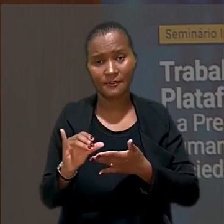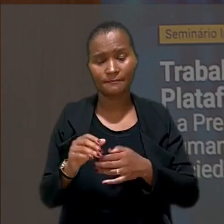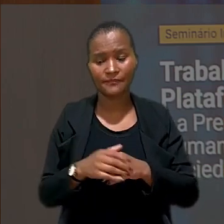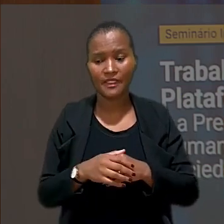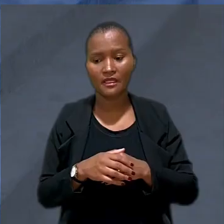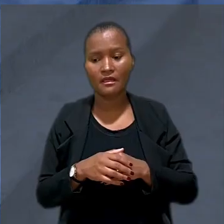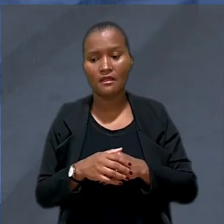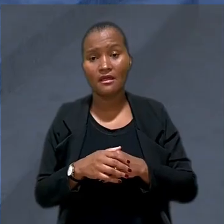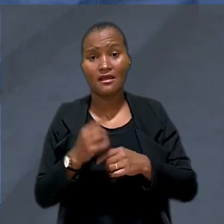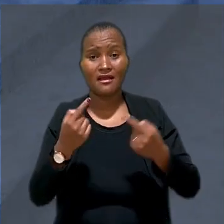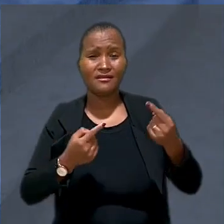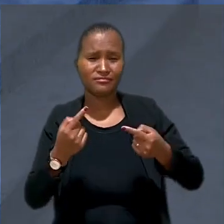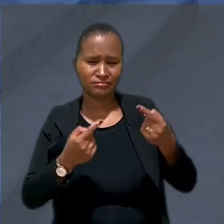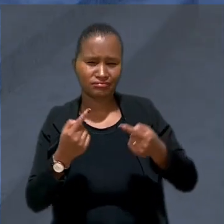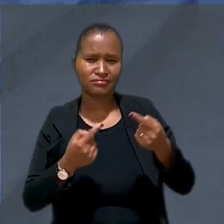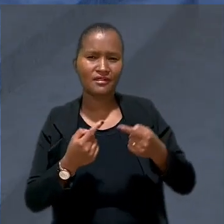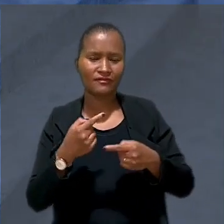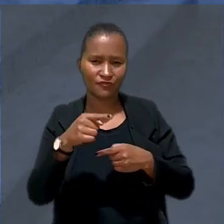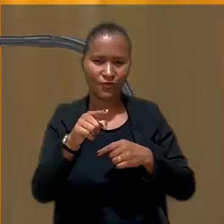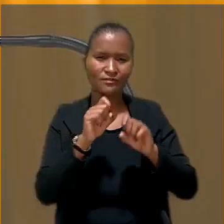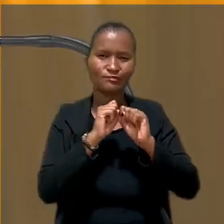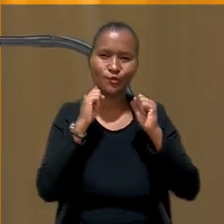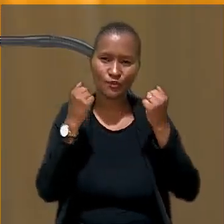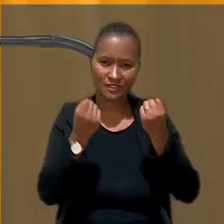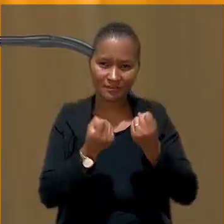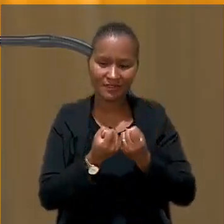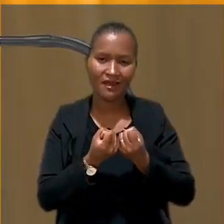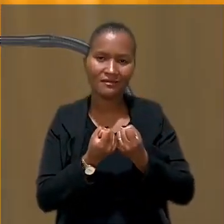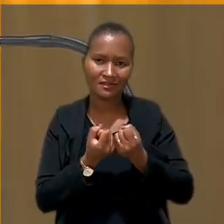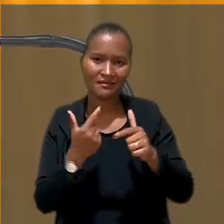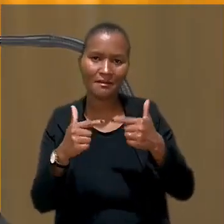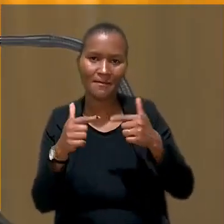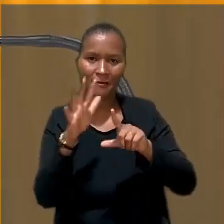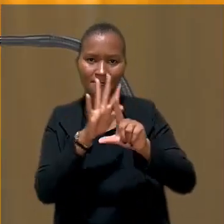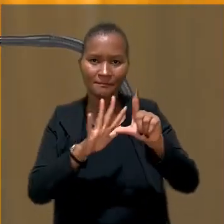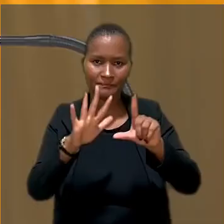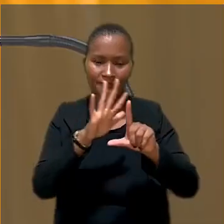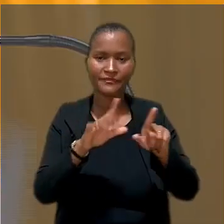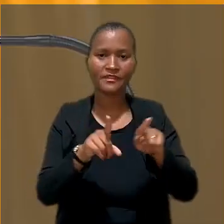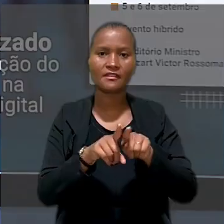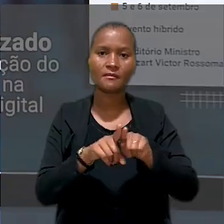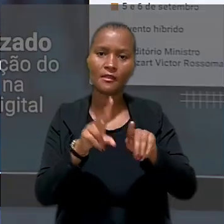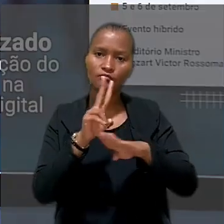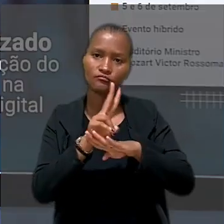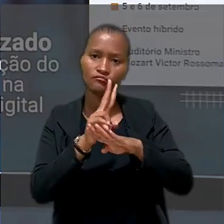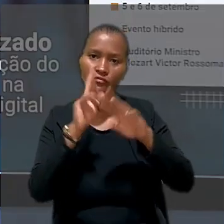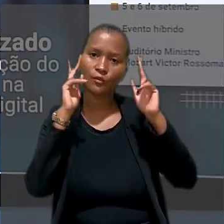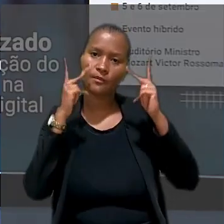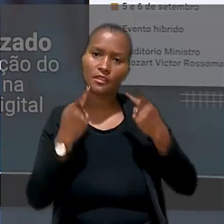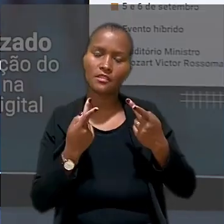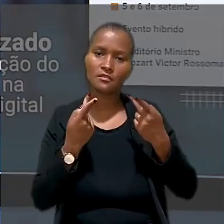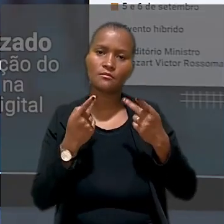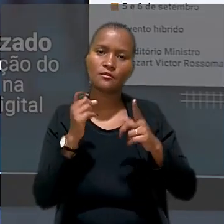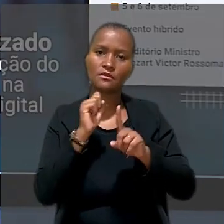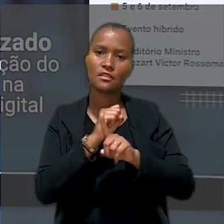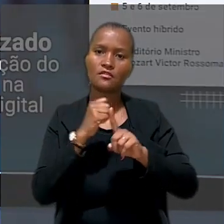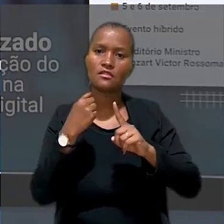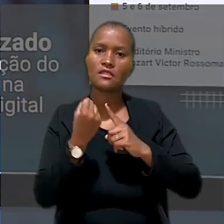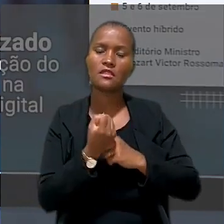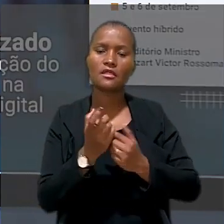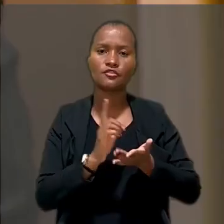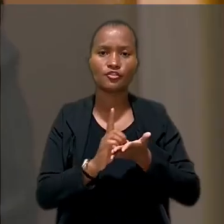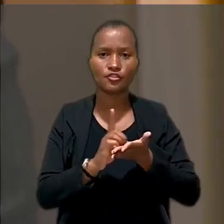foram discutidas no seminário internacional Trabalho Plataformizado e a Preservação do Humanismo na